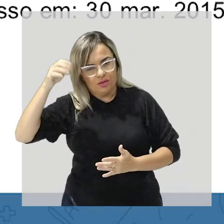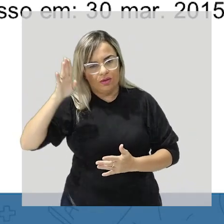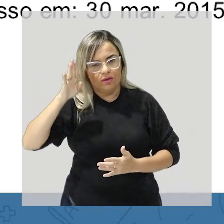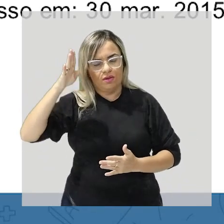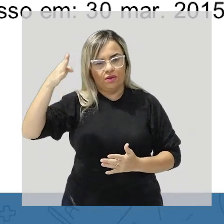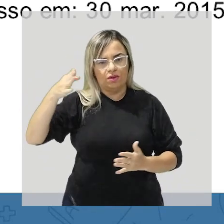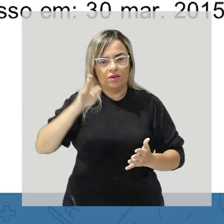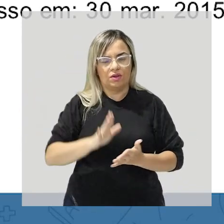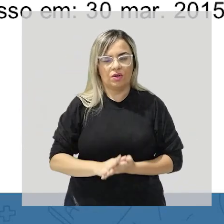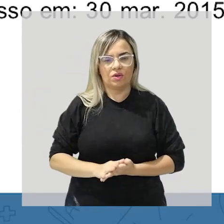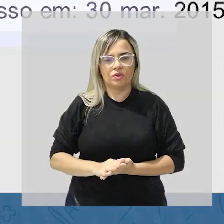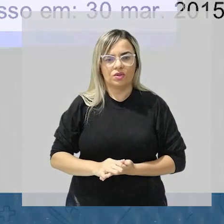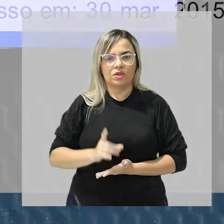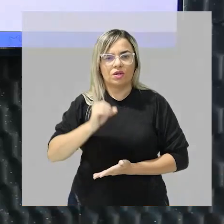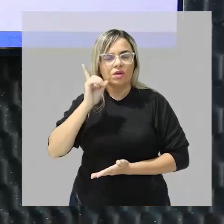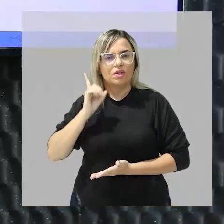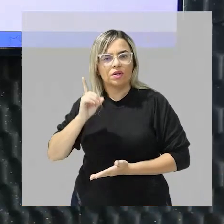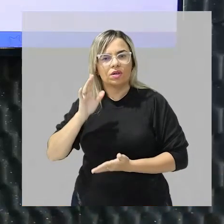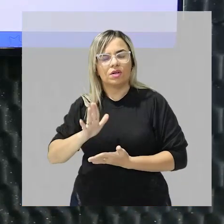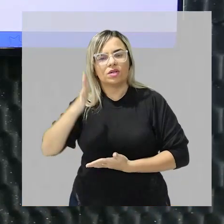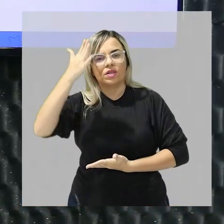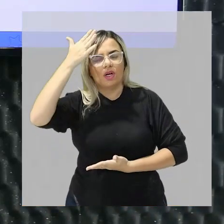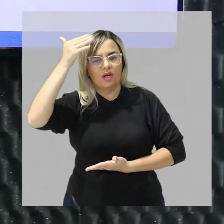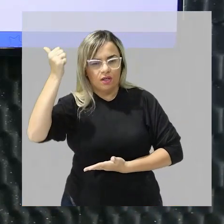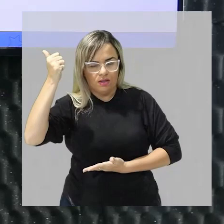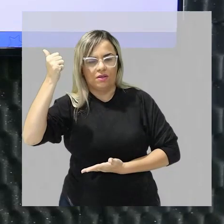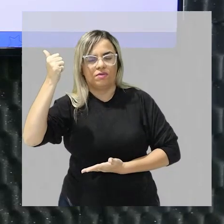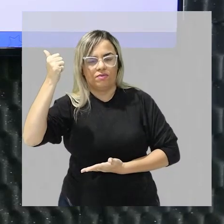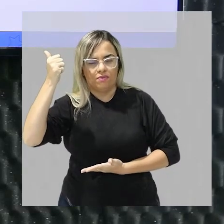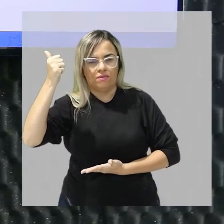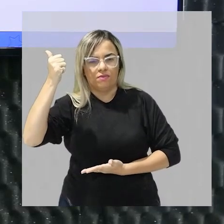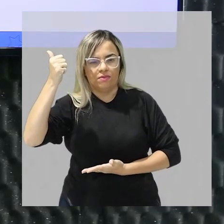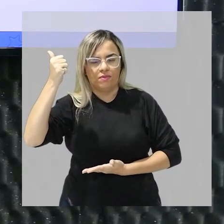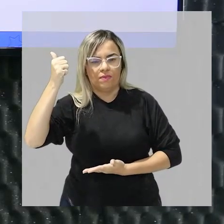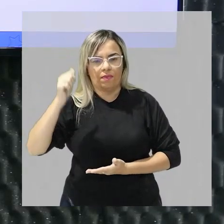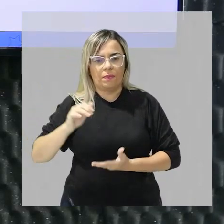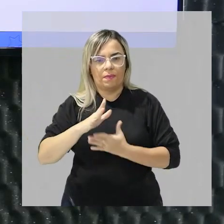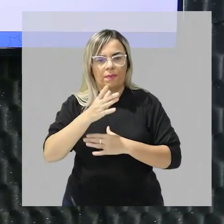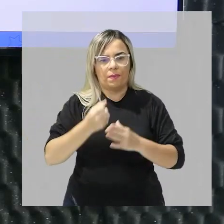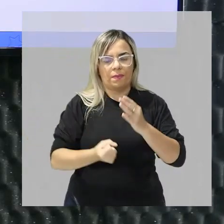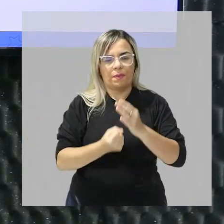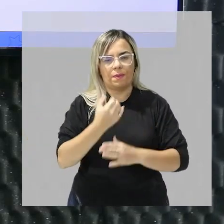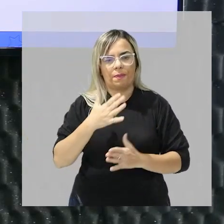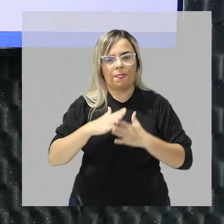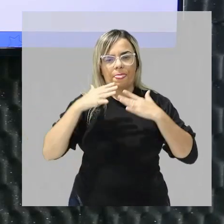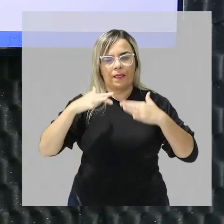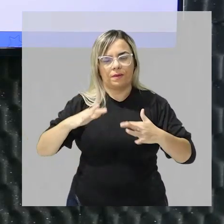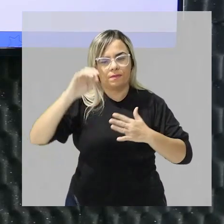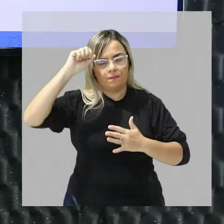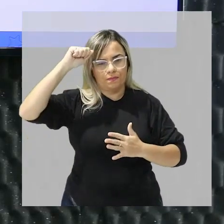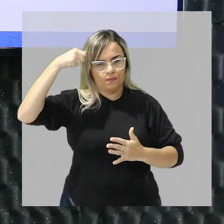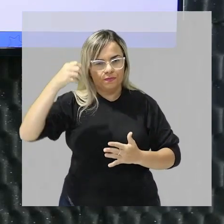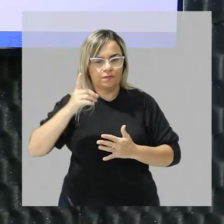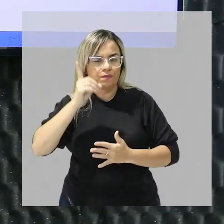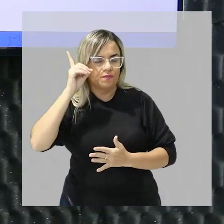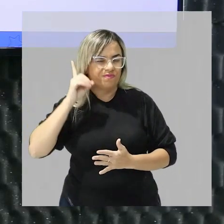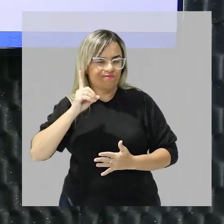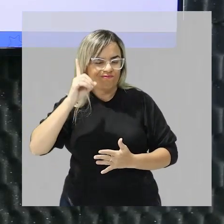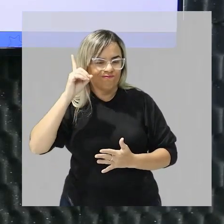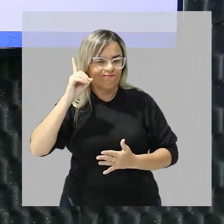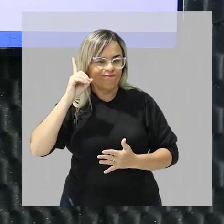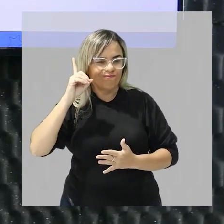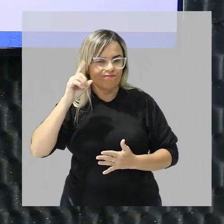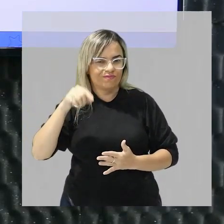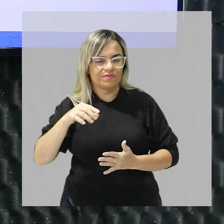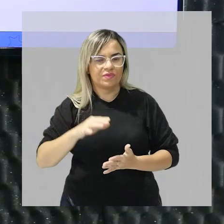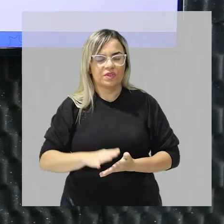negro norte-americano, sabe que o estopim do movimento negro lá nos Estados Unidos